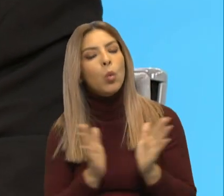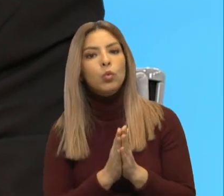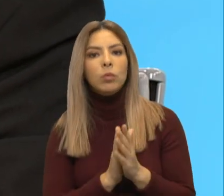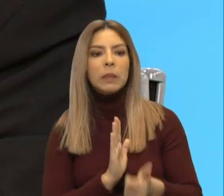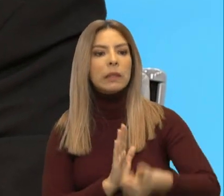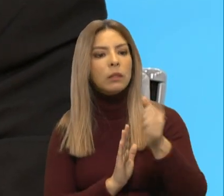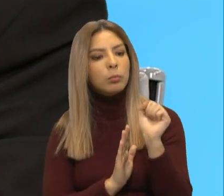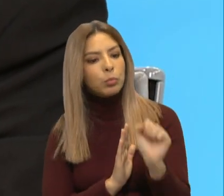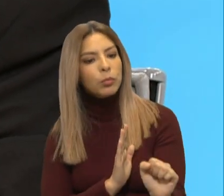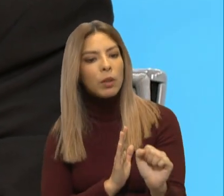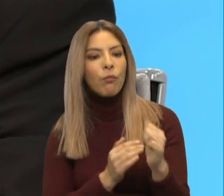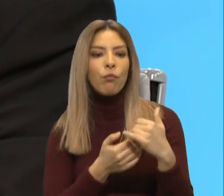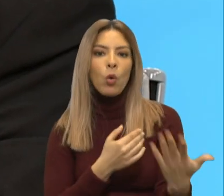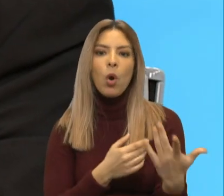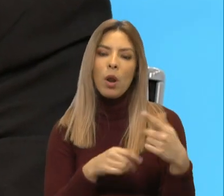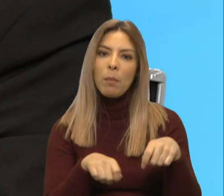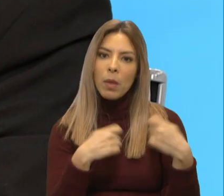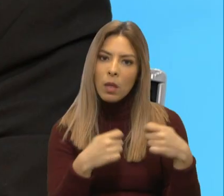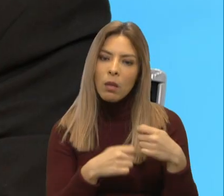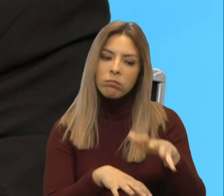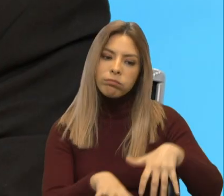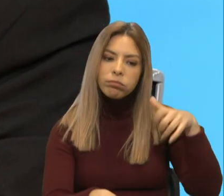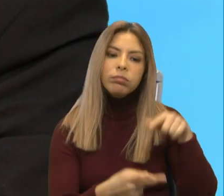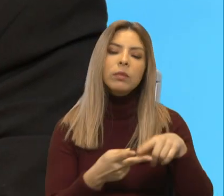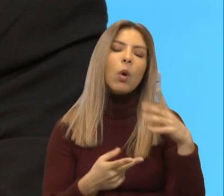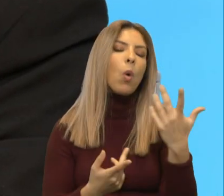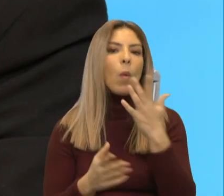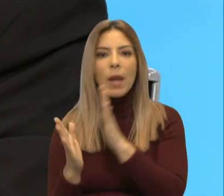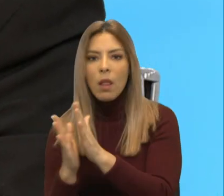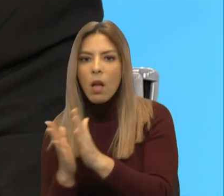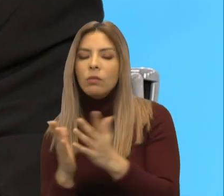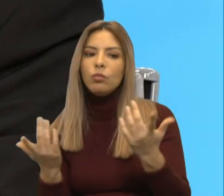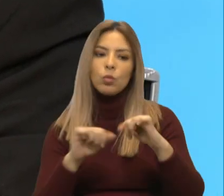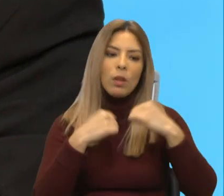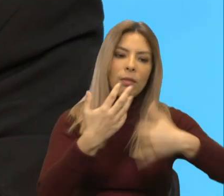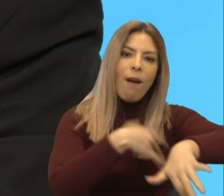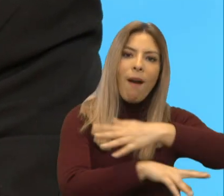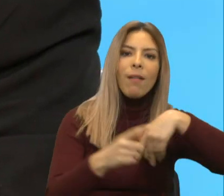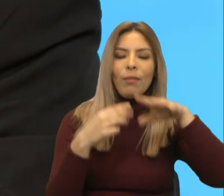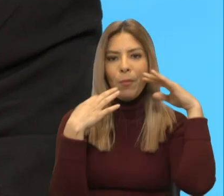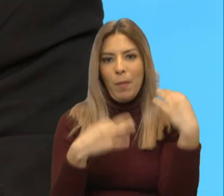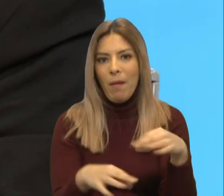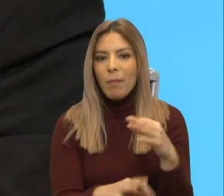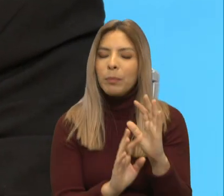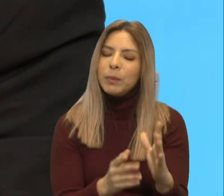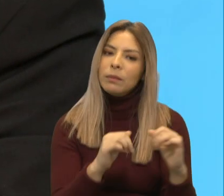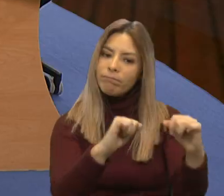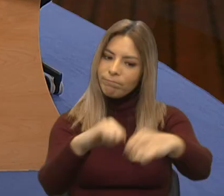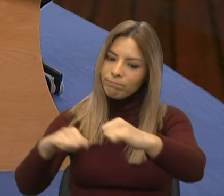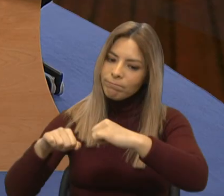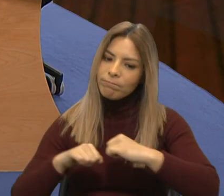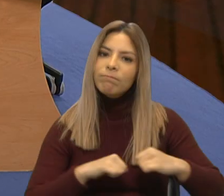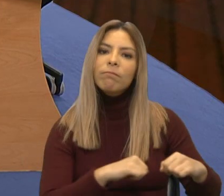do Parlamento, a sociedade civil, as igrejas. É necessário um esforço de consenso, porque o país, de